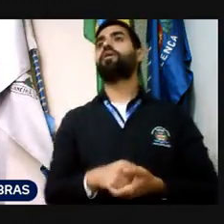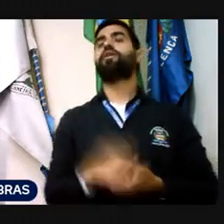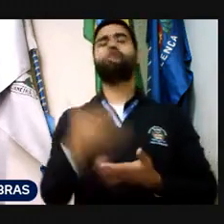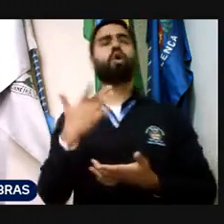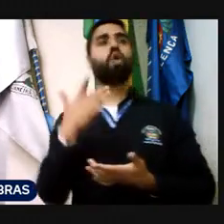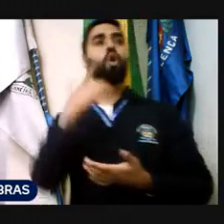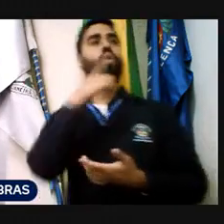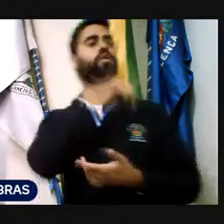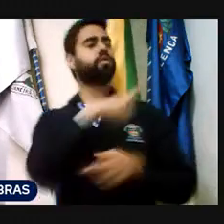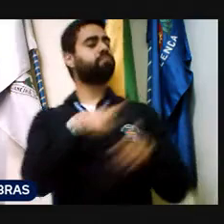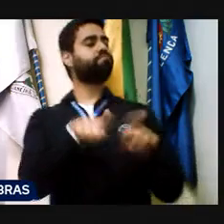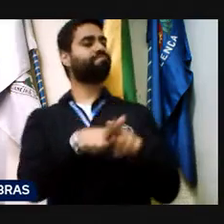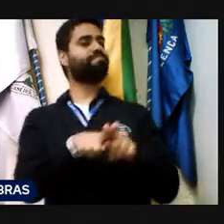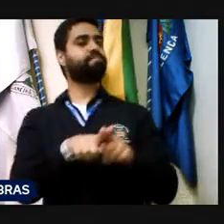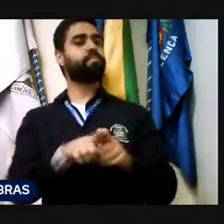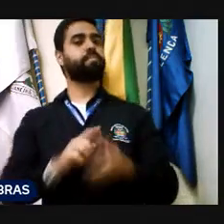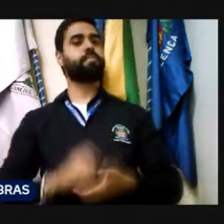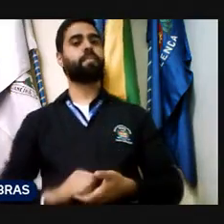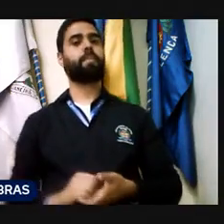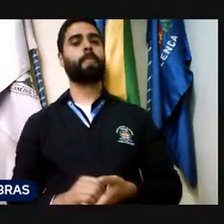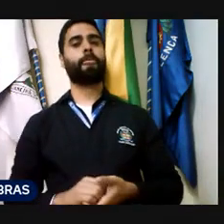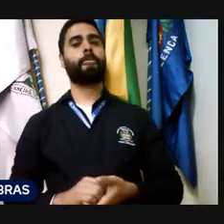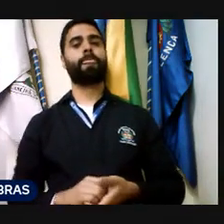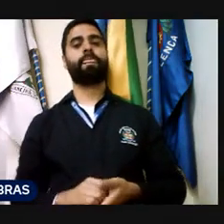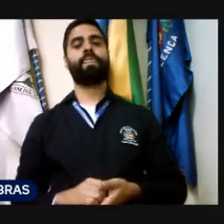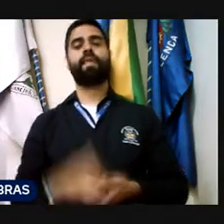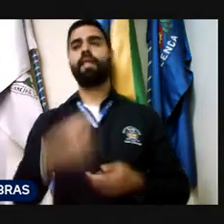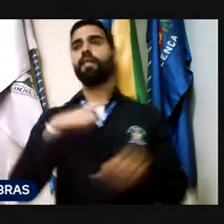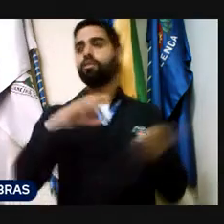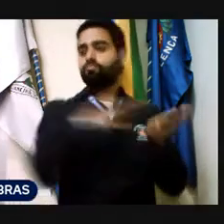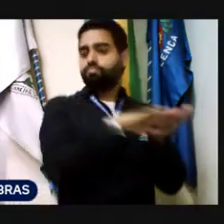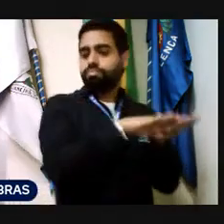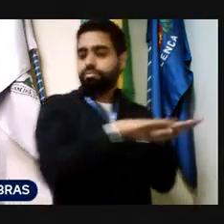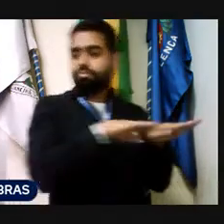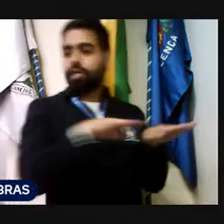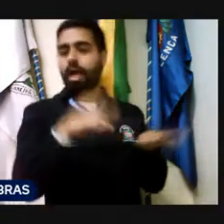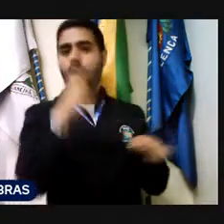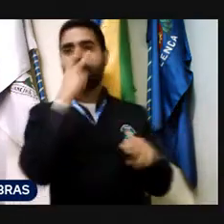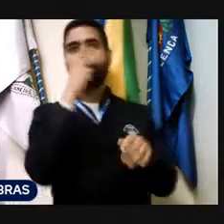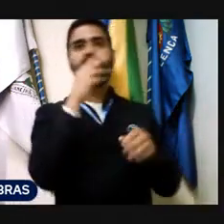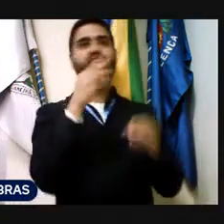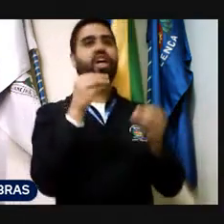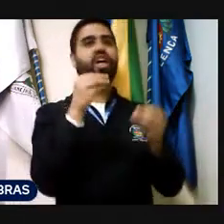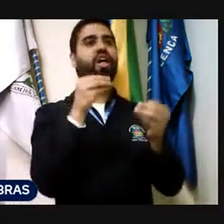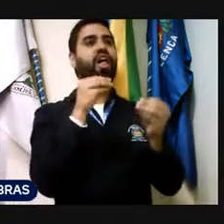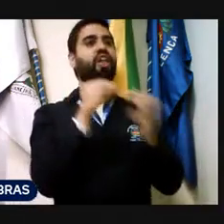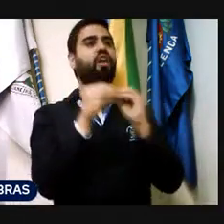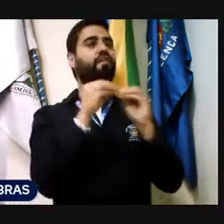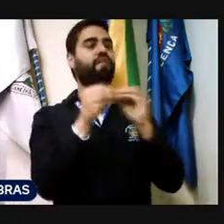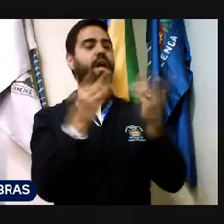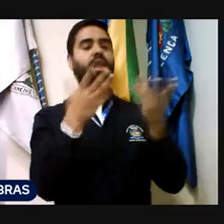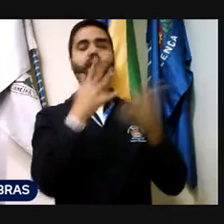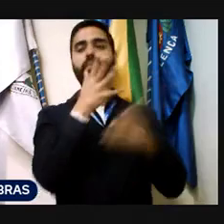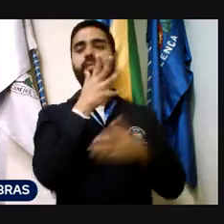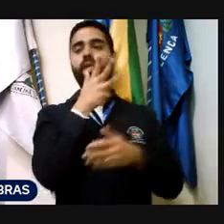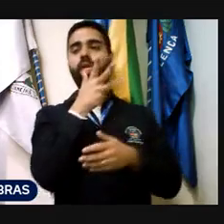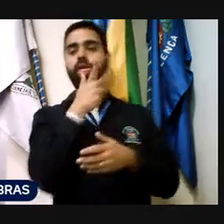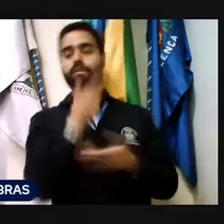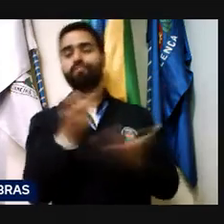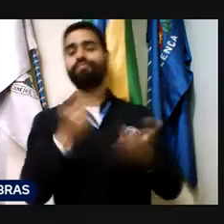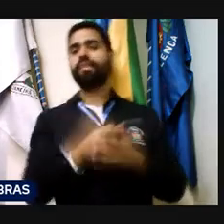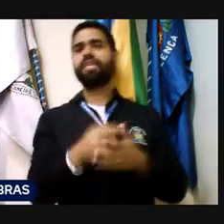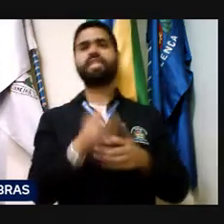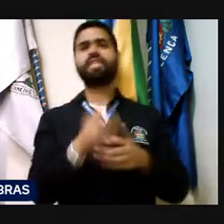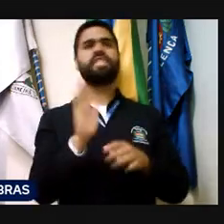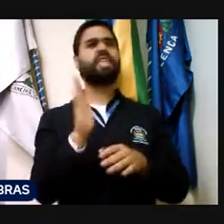conseguiu colocar o asfalto lá, que era aquela novela, né, Celcinho? Você, desde a luta, desde a época de 2008, você